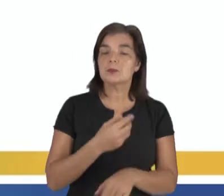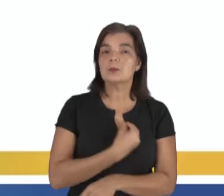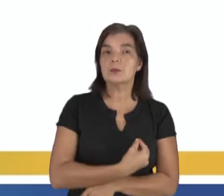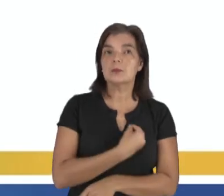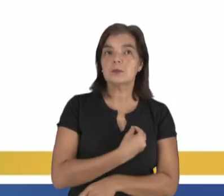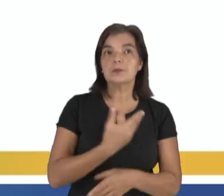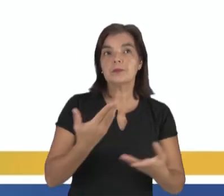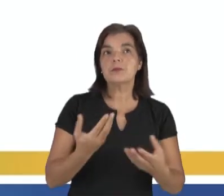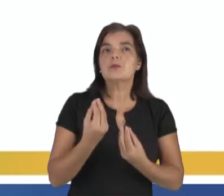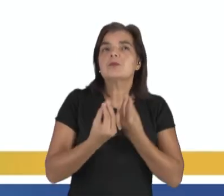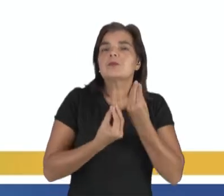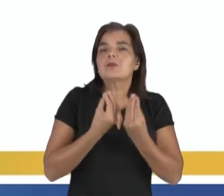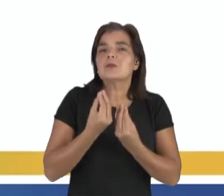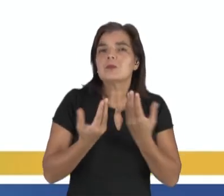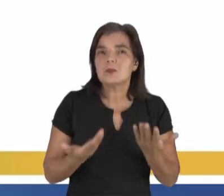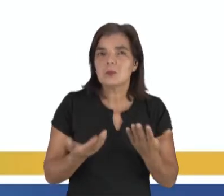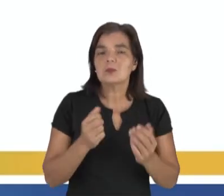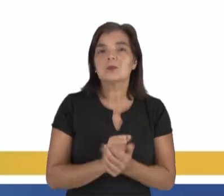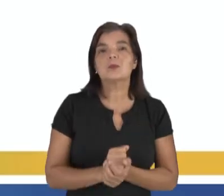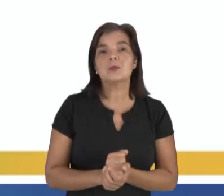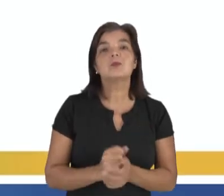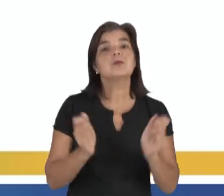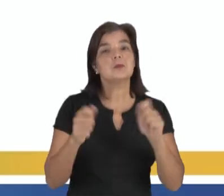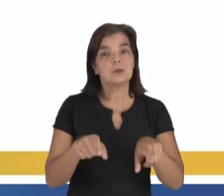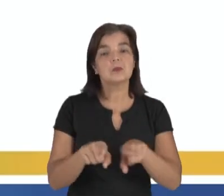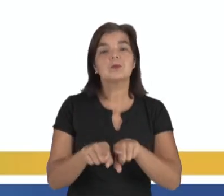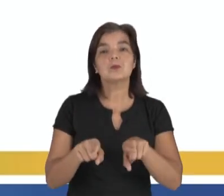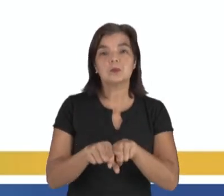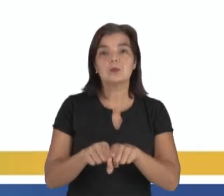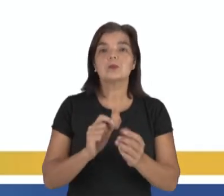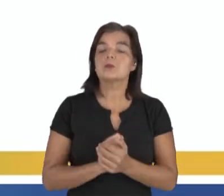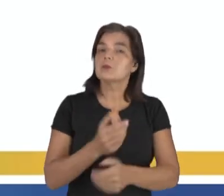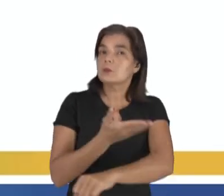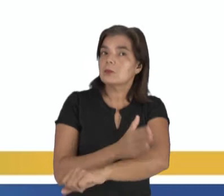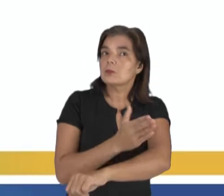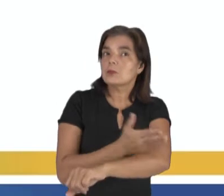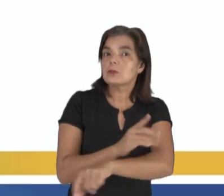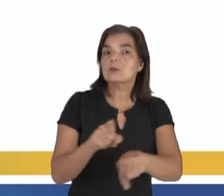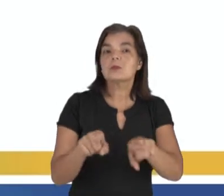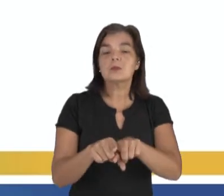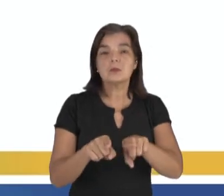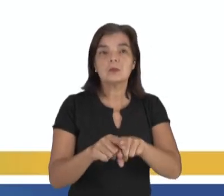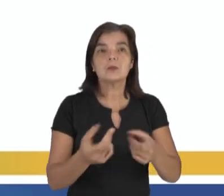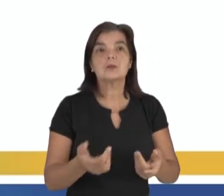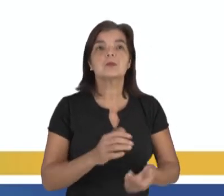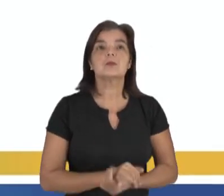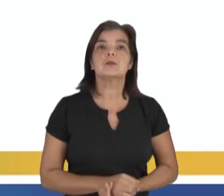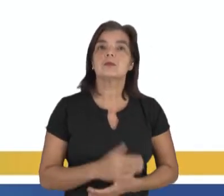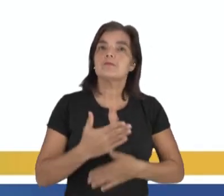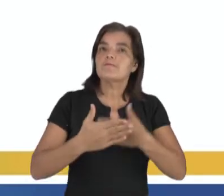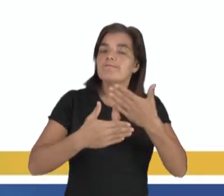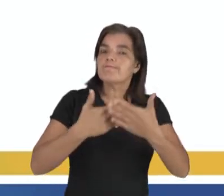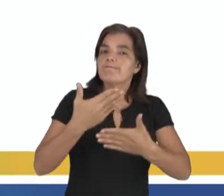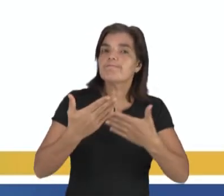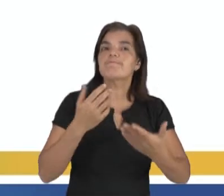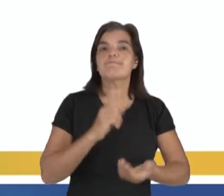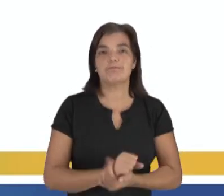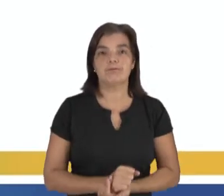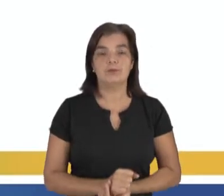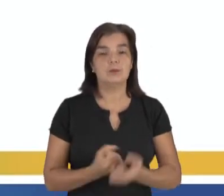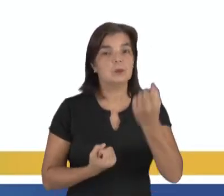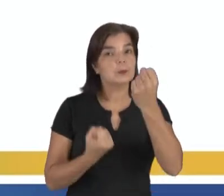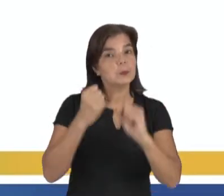apresentadas. E aí, de que forma, né, pessoal, a gente pode colocar isso em prática? A partir do momento que